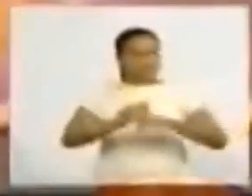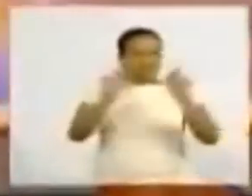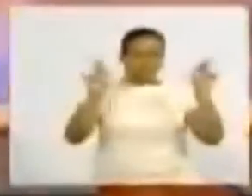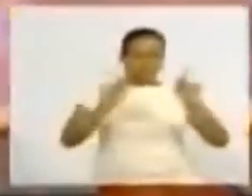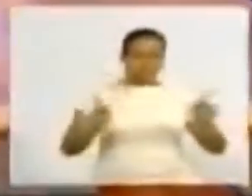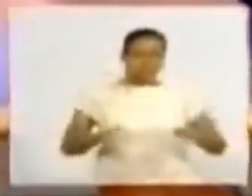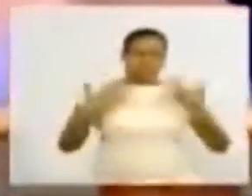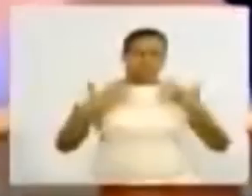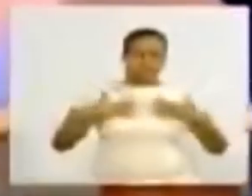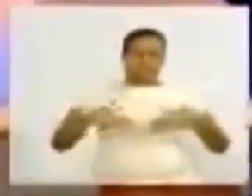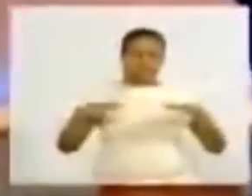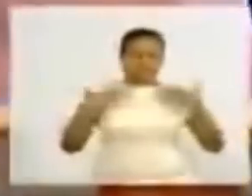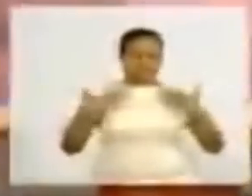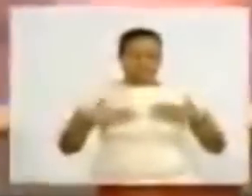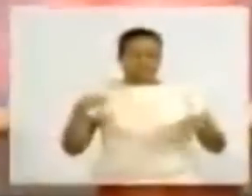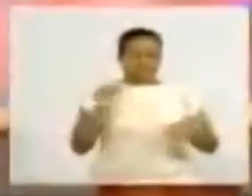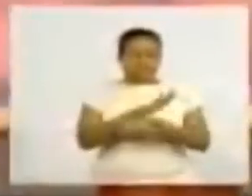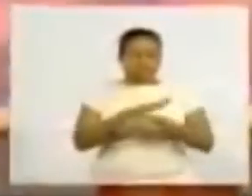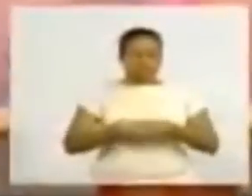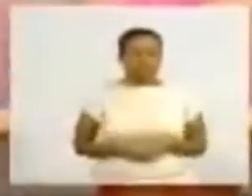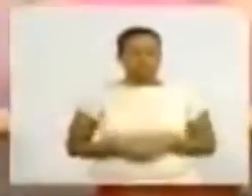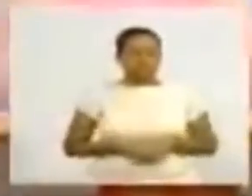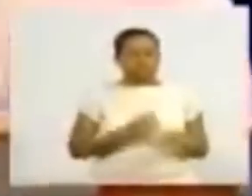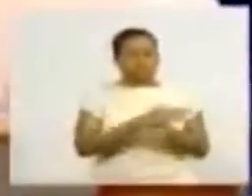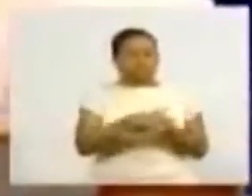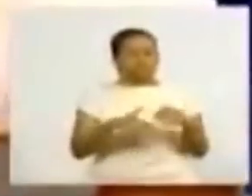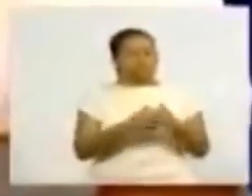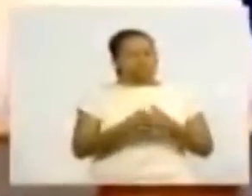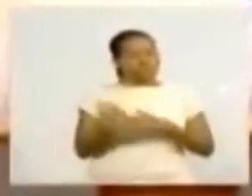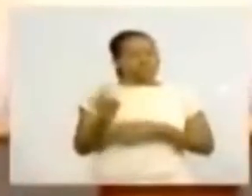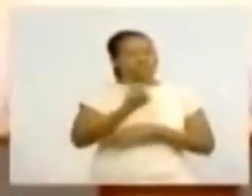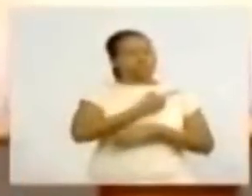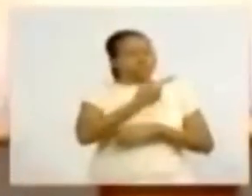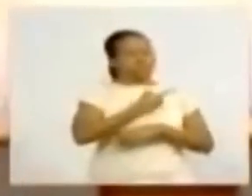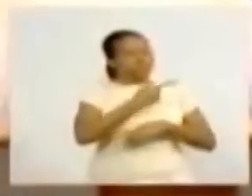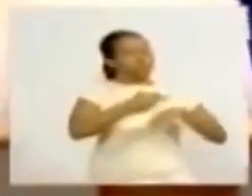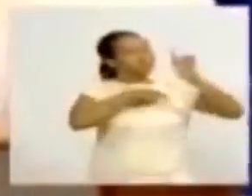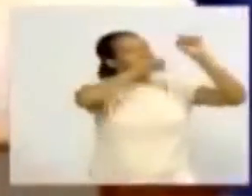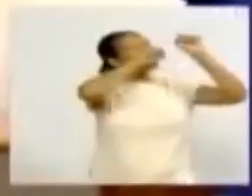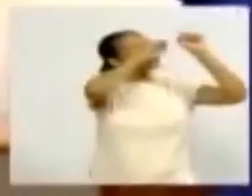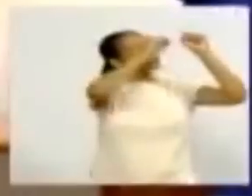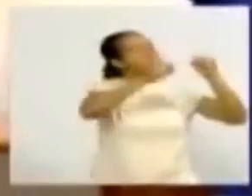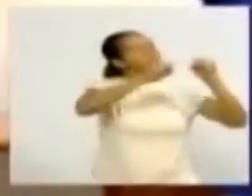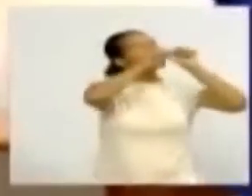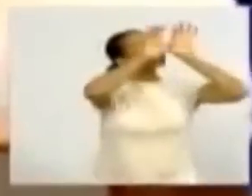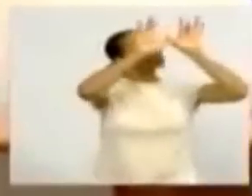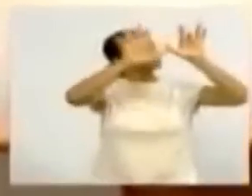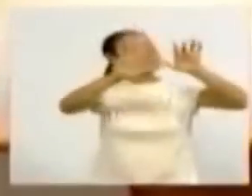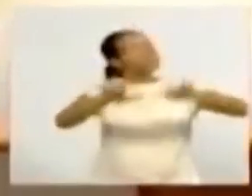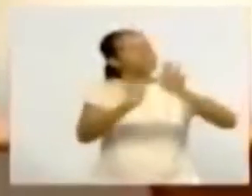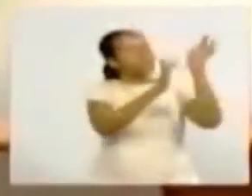paz, de tranquilidade e de esperança. Derrame sobre nós a bênção de